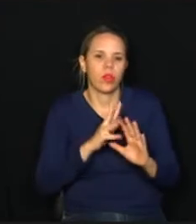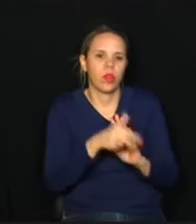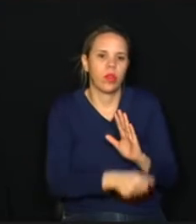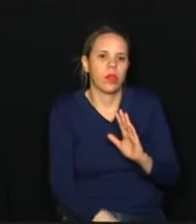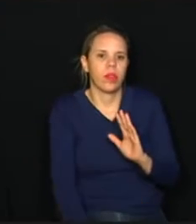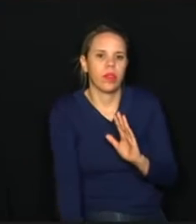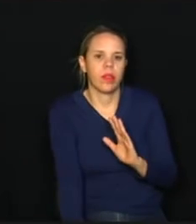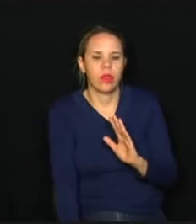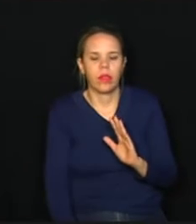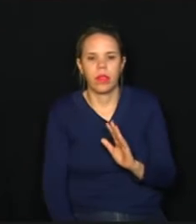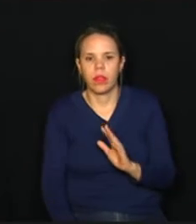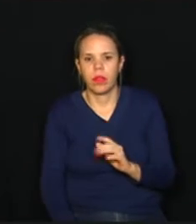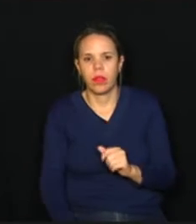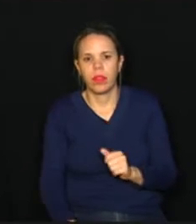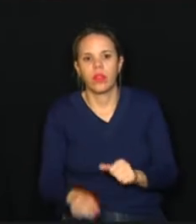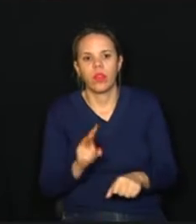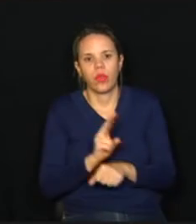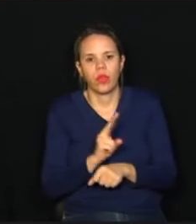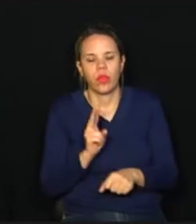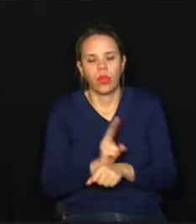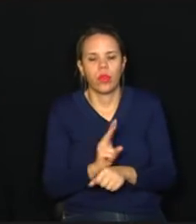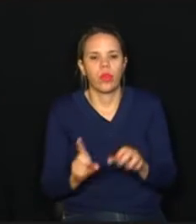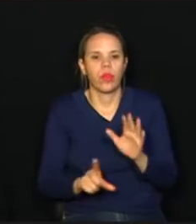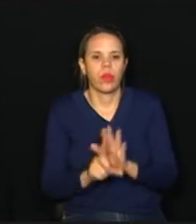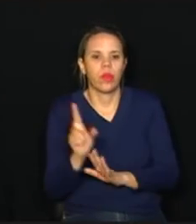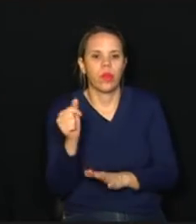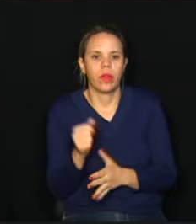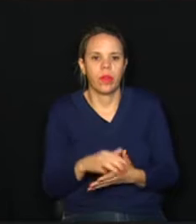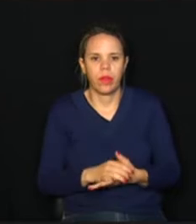sustentabilidade e com a conservação de recursos